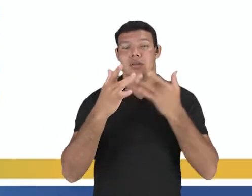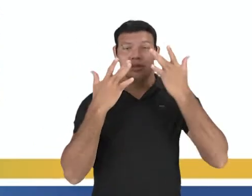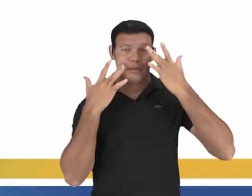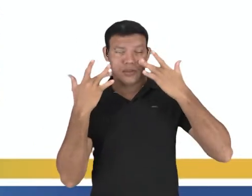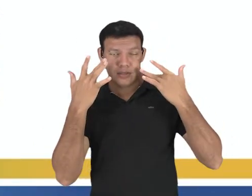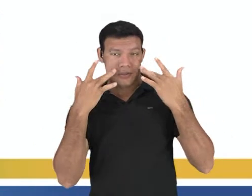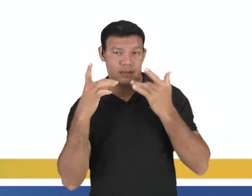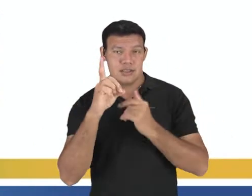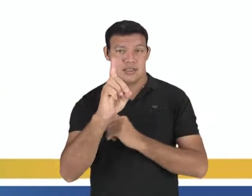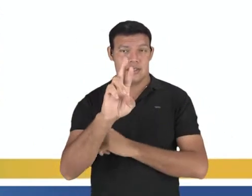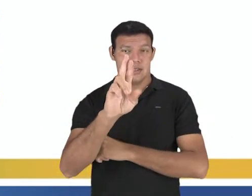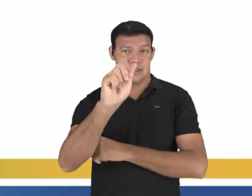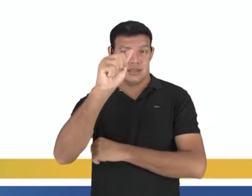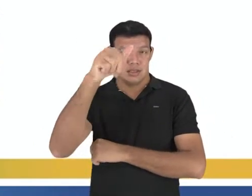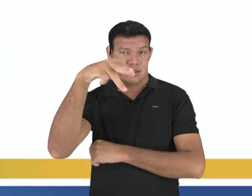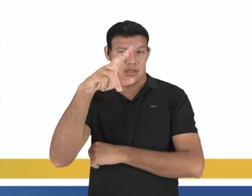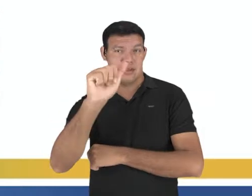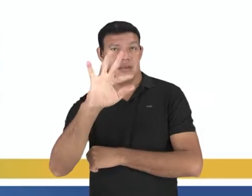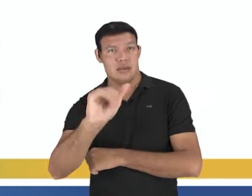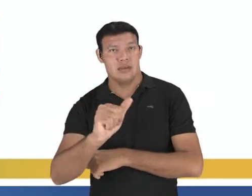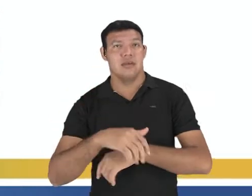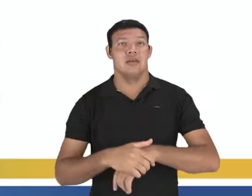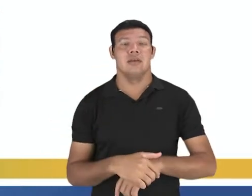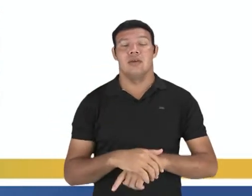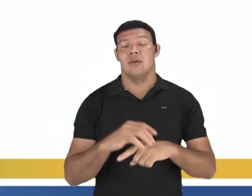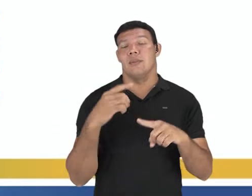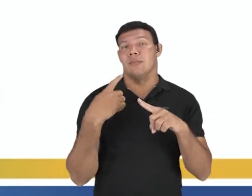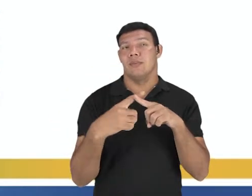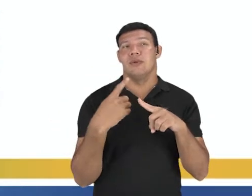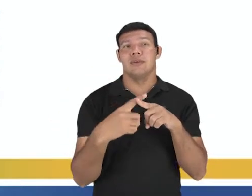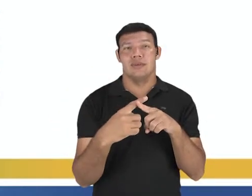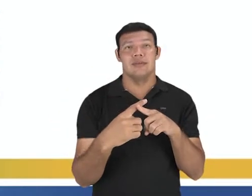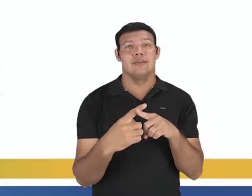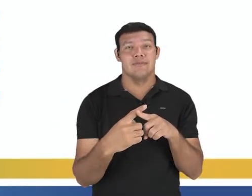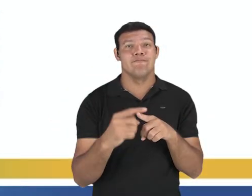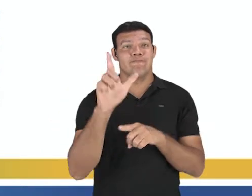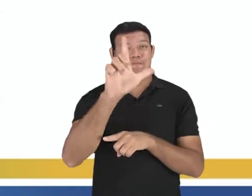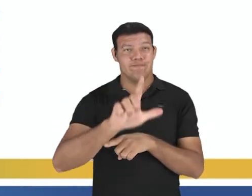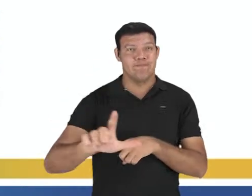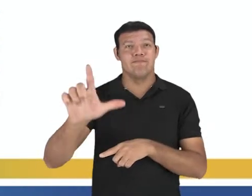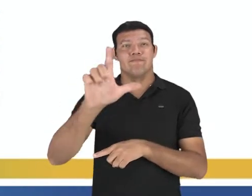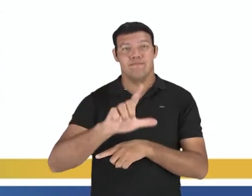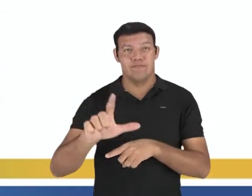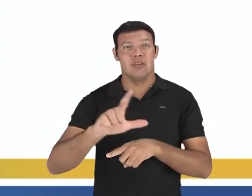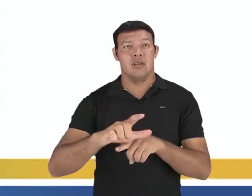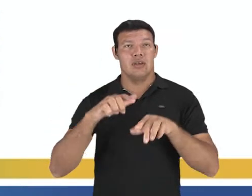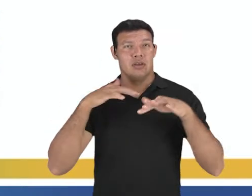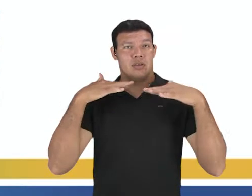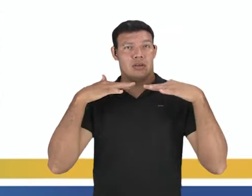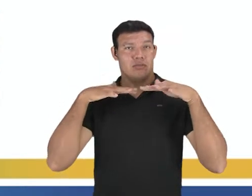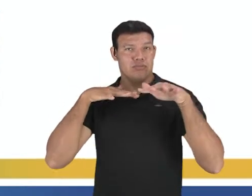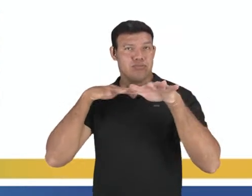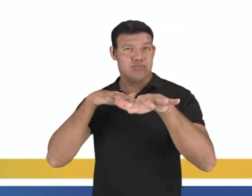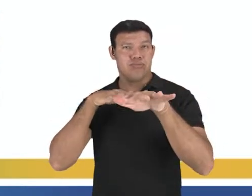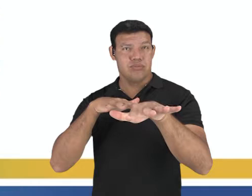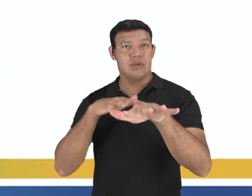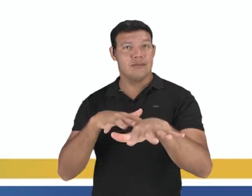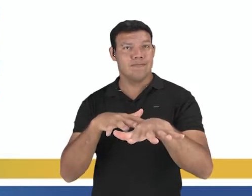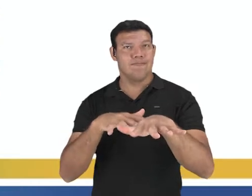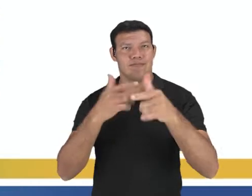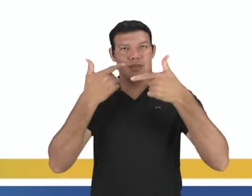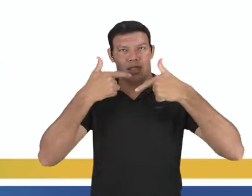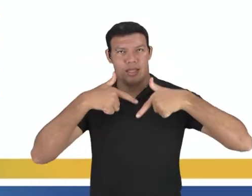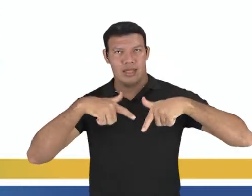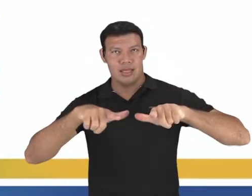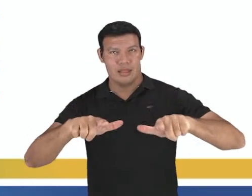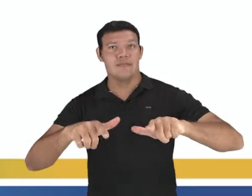toda manifestação de linguagem que tem como uma das finalidades a expressão estética. Ou